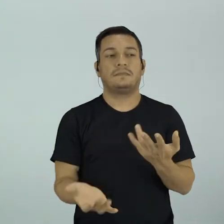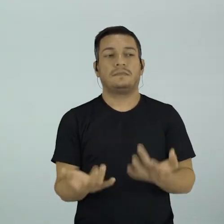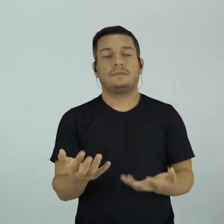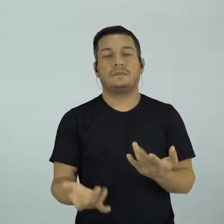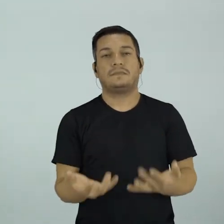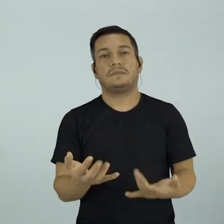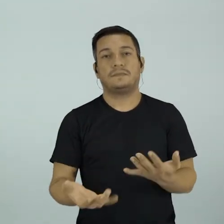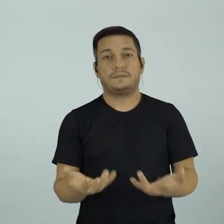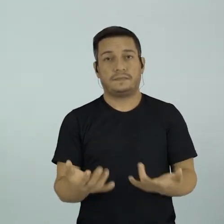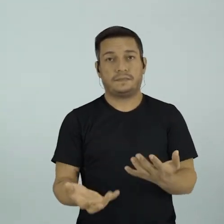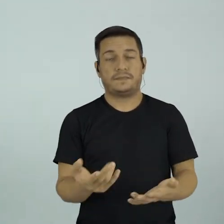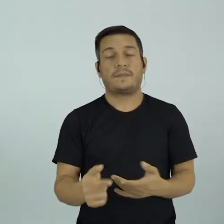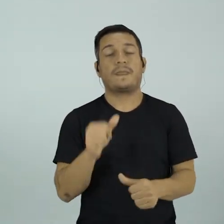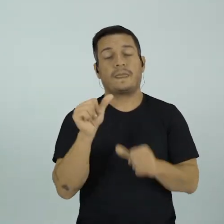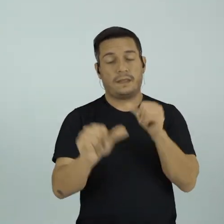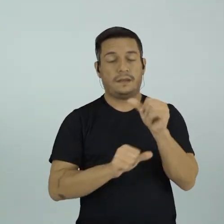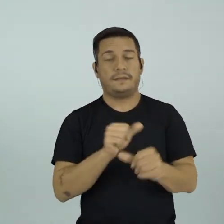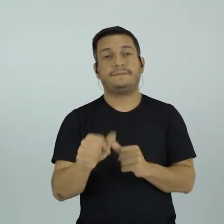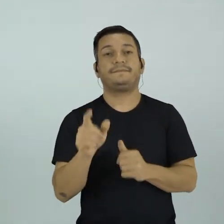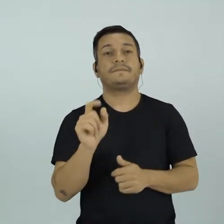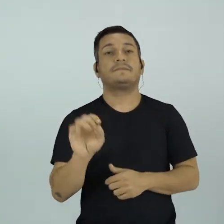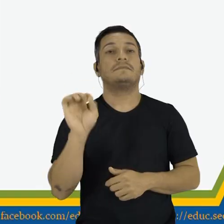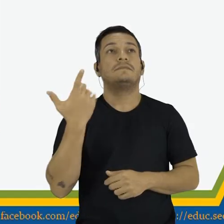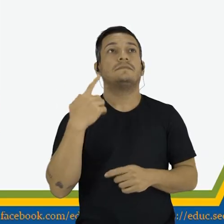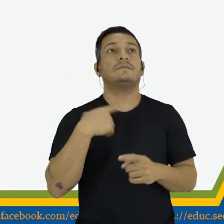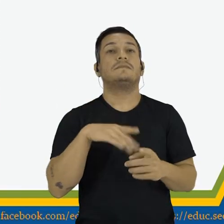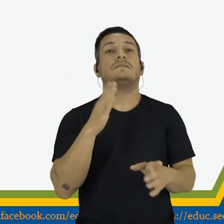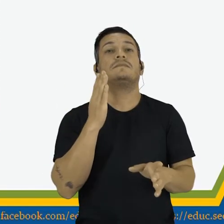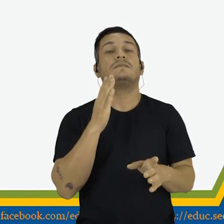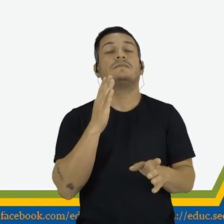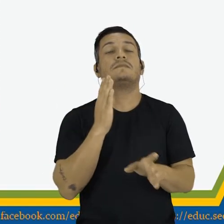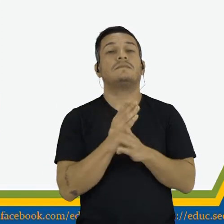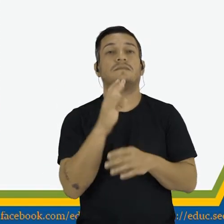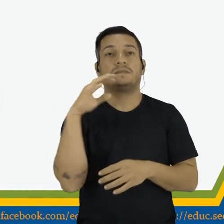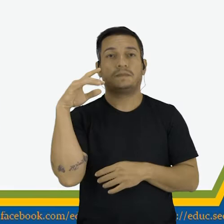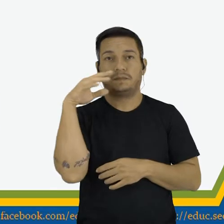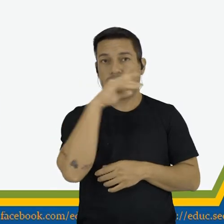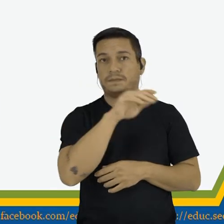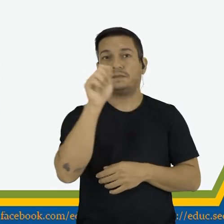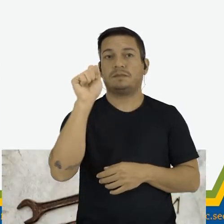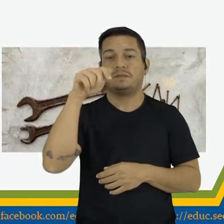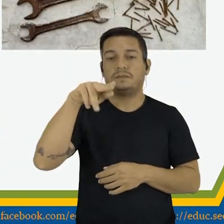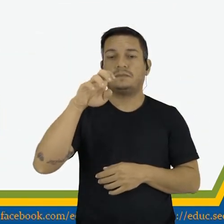alimento, essa transformação ela ocorre por meio do aquecimento.